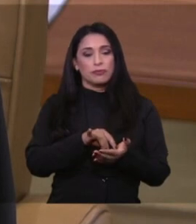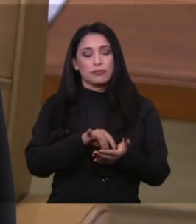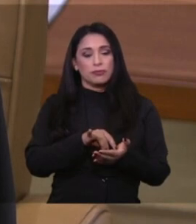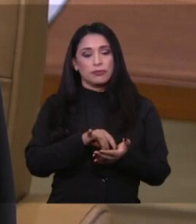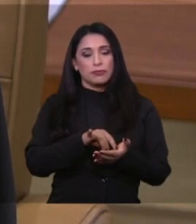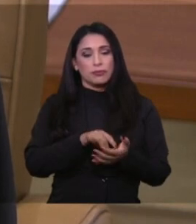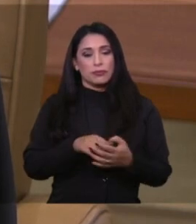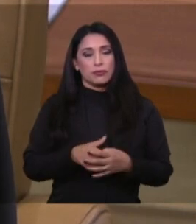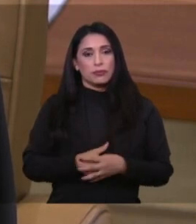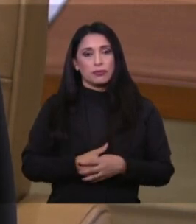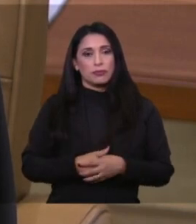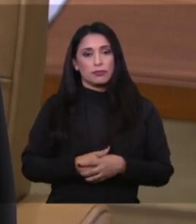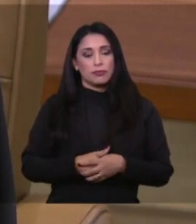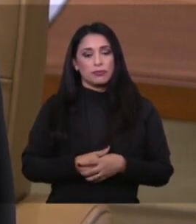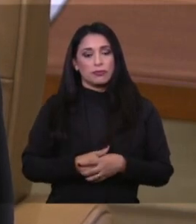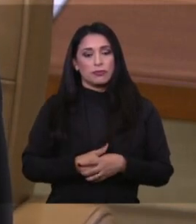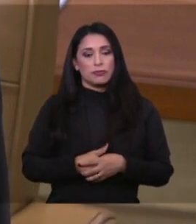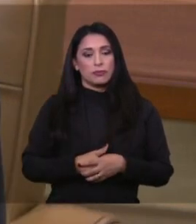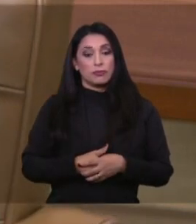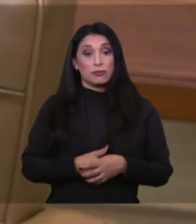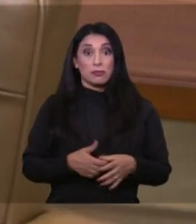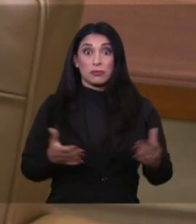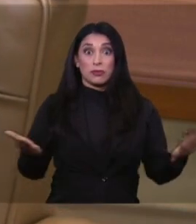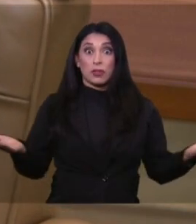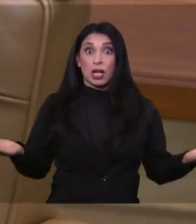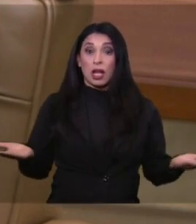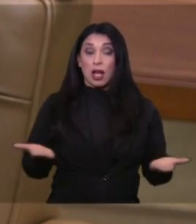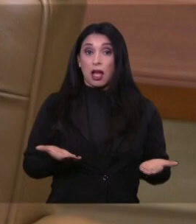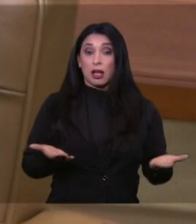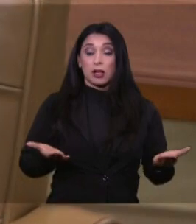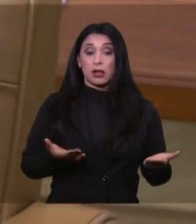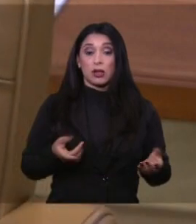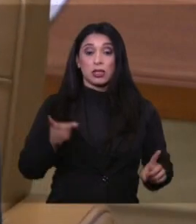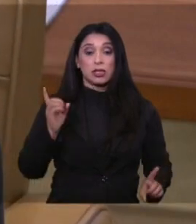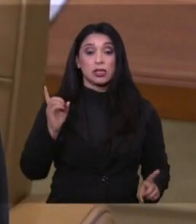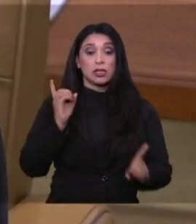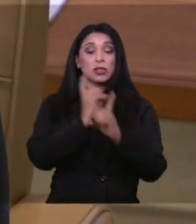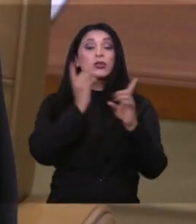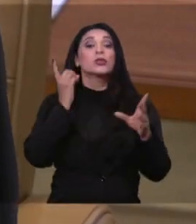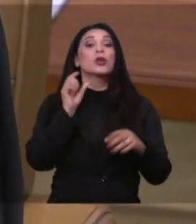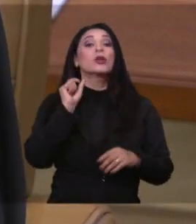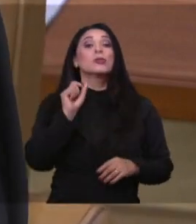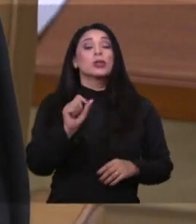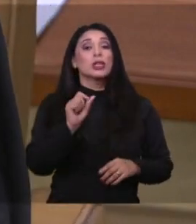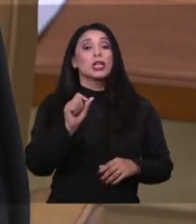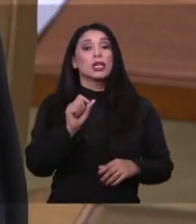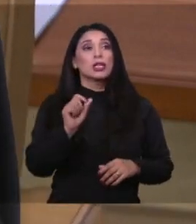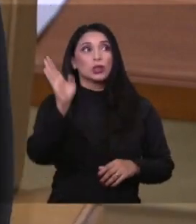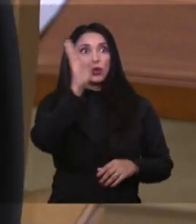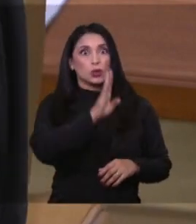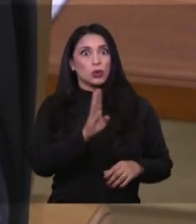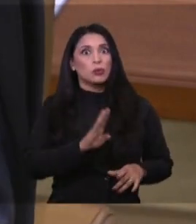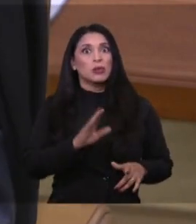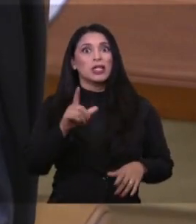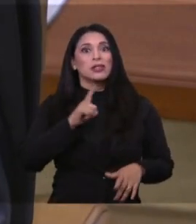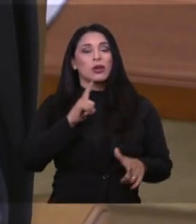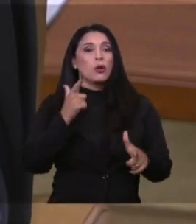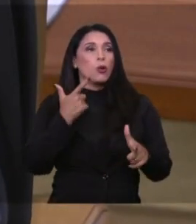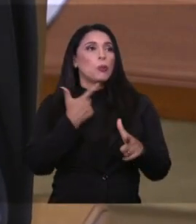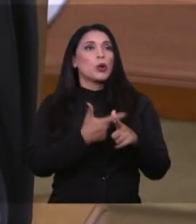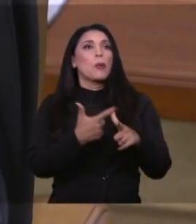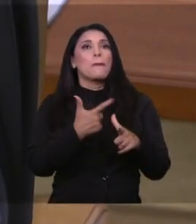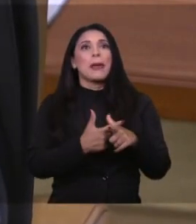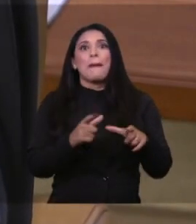E, no entanto, agora se descobre que o grande problema do Brasil é o Supremo